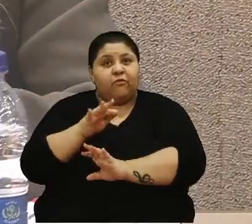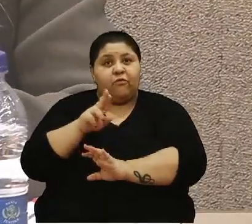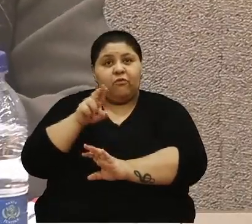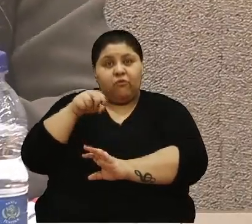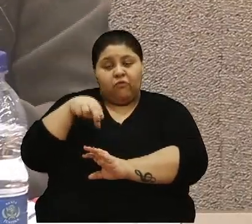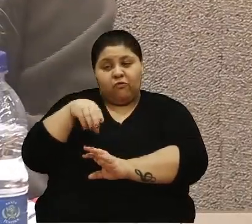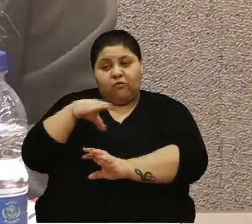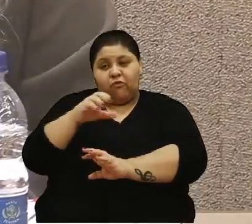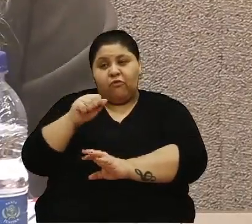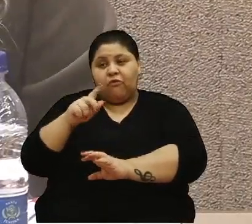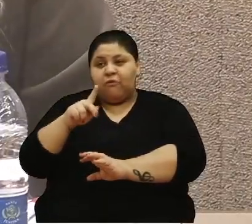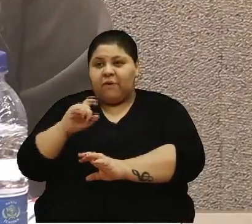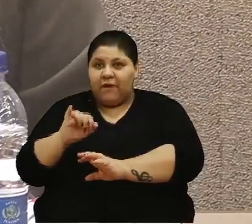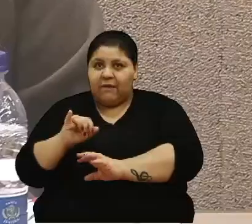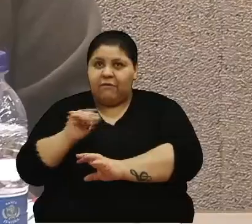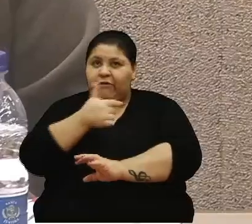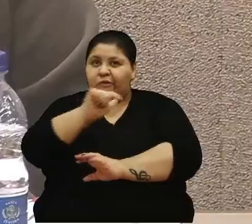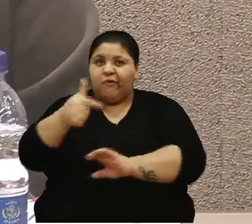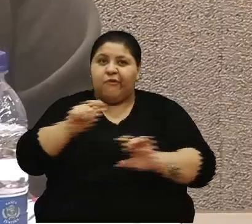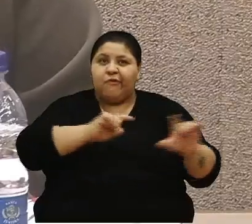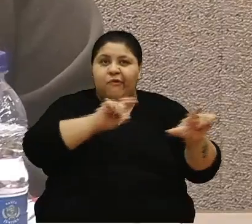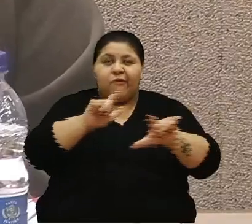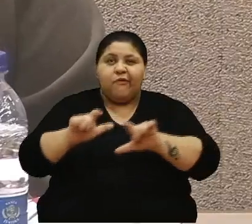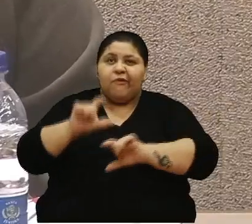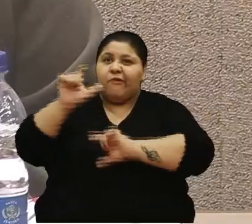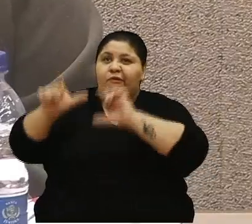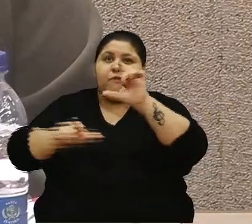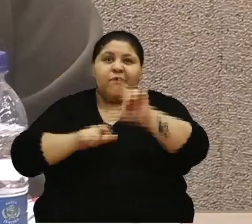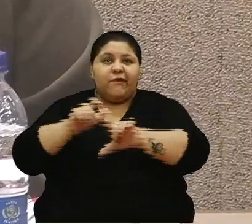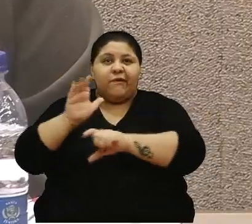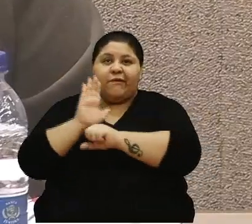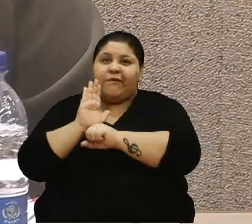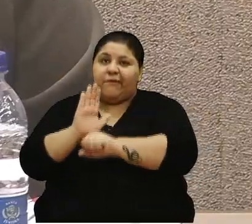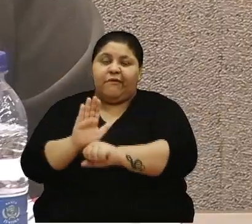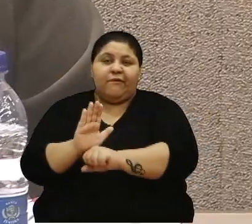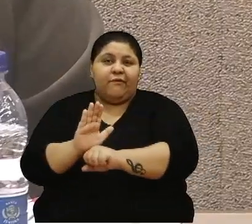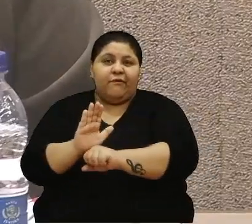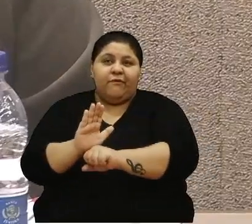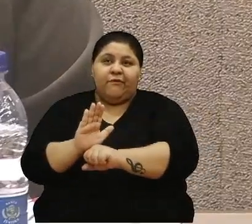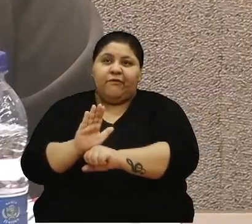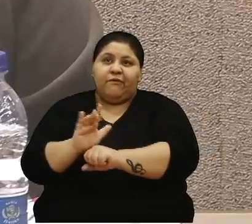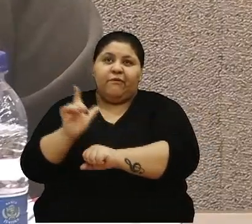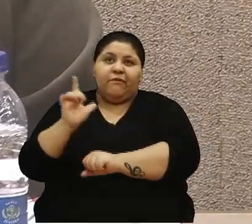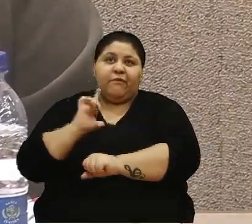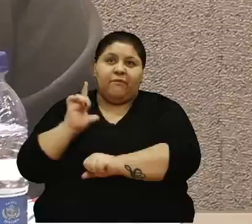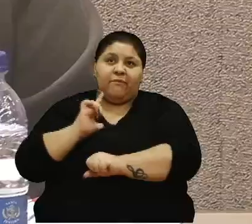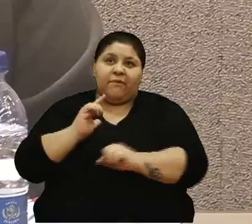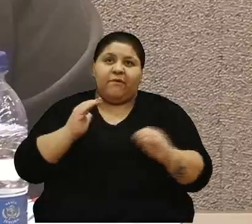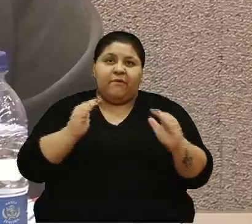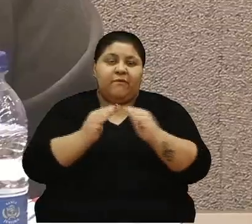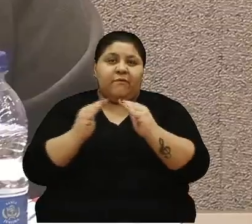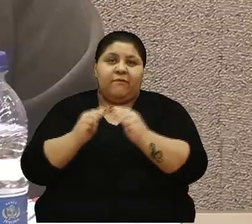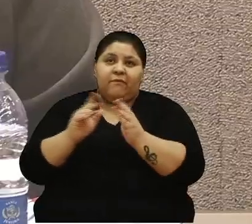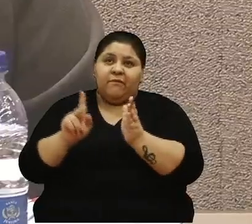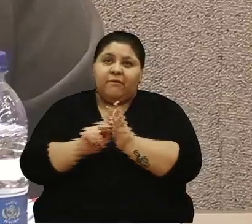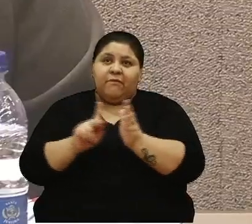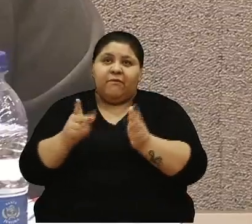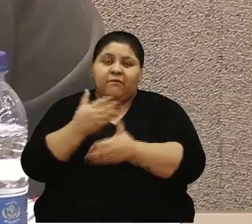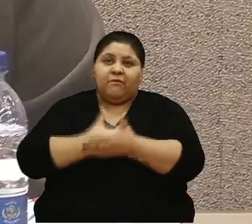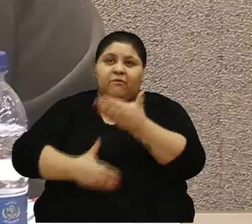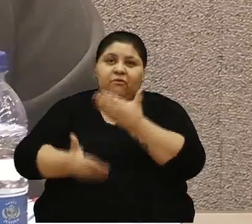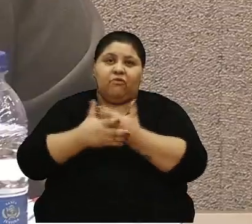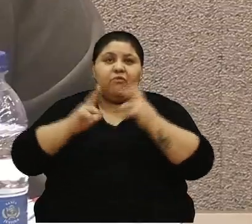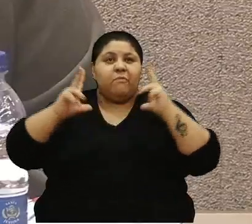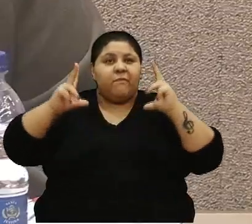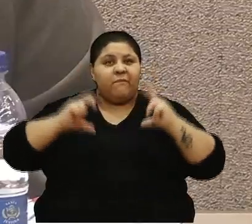tantas outras coisas aí que o pessoal deixa de contribuir com a sua parcela para poder ter uma residência, uma casa própria. Todos merecem